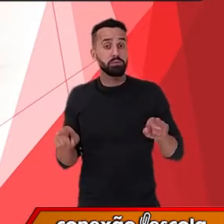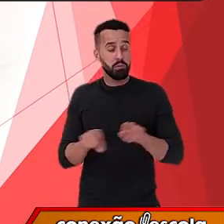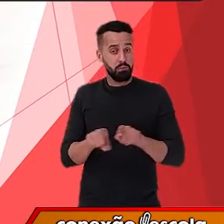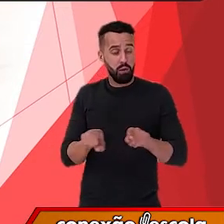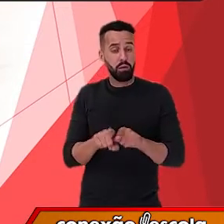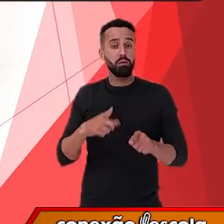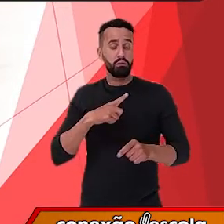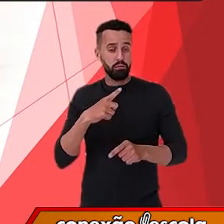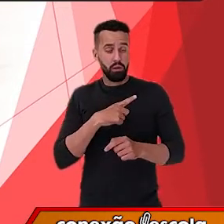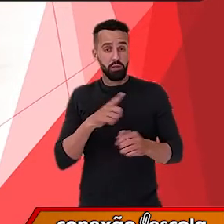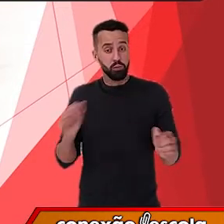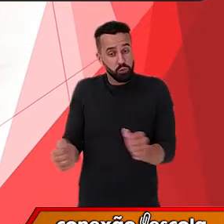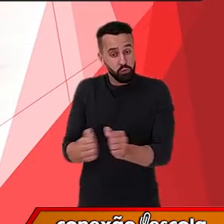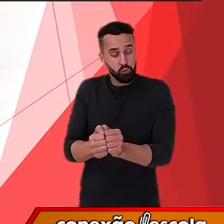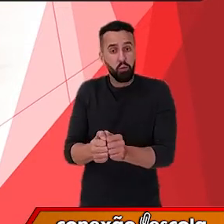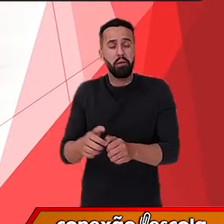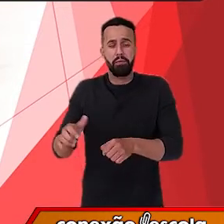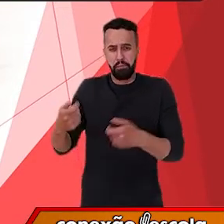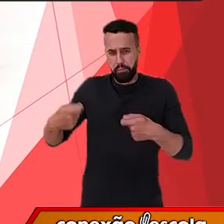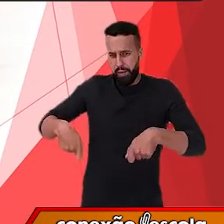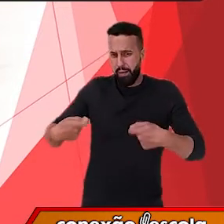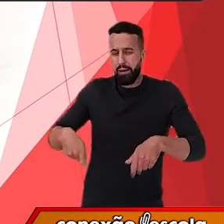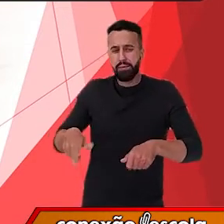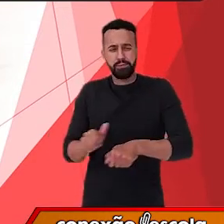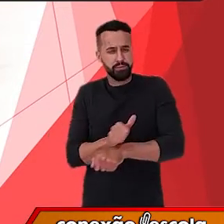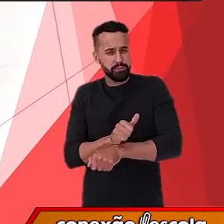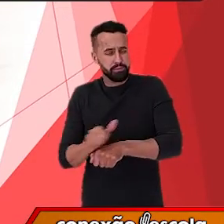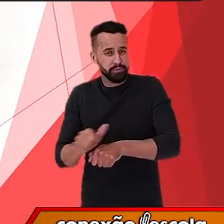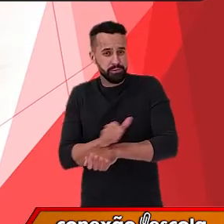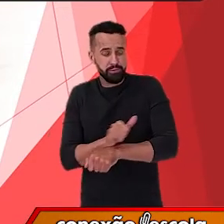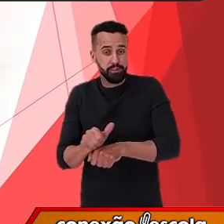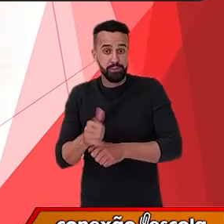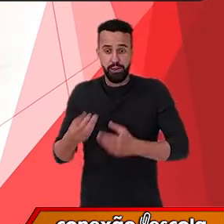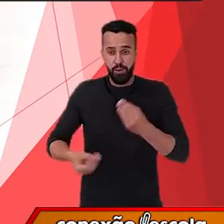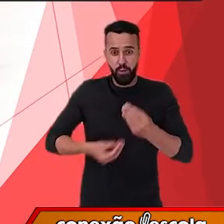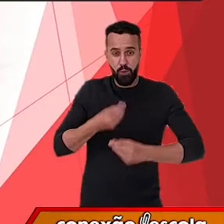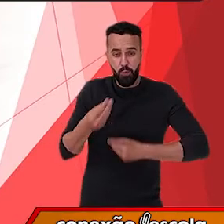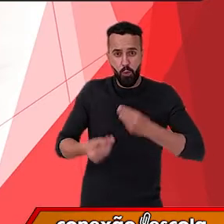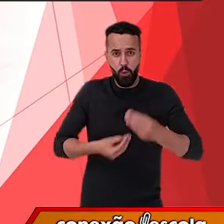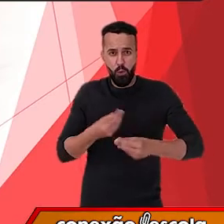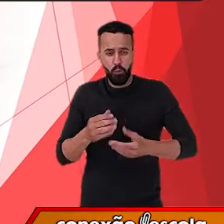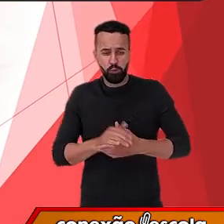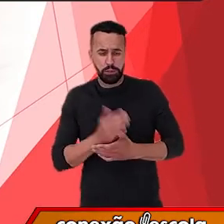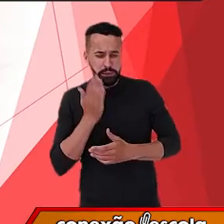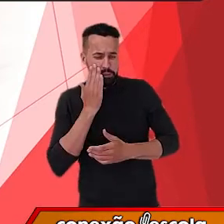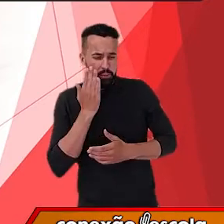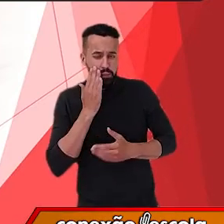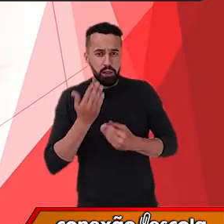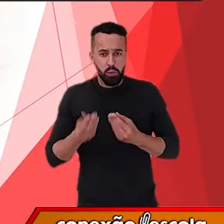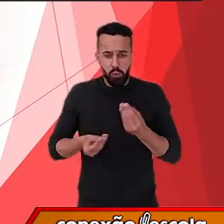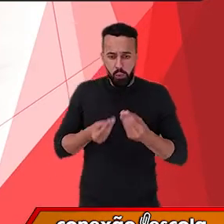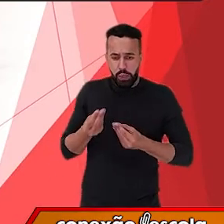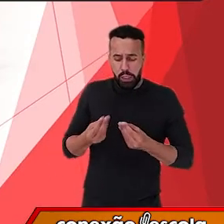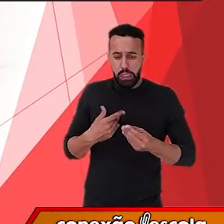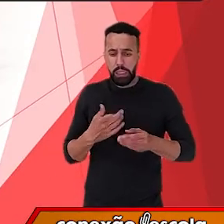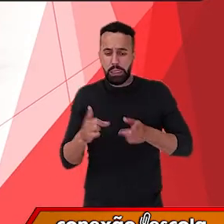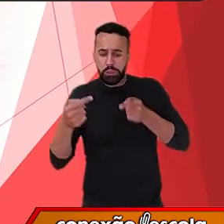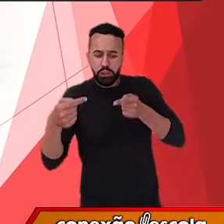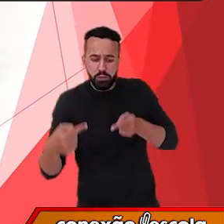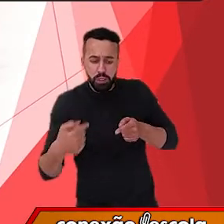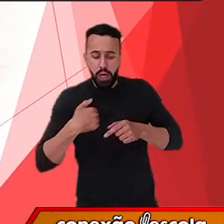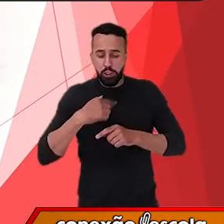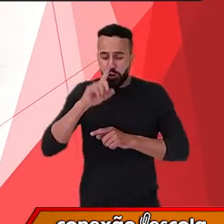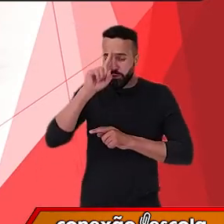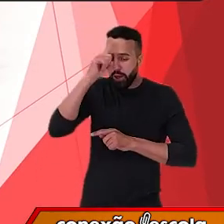ele também envolve a questão da estratégia de como interpretar o segredo que você tem que fazer o seu